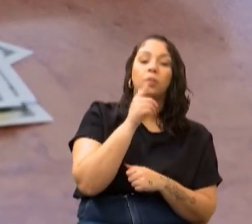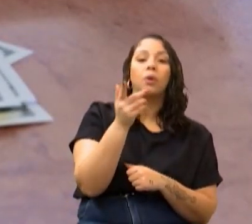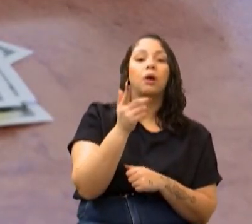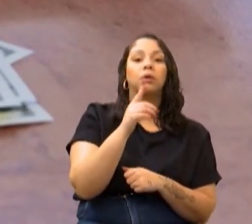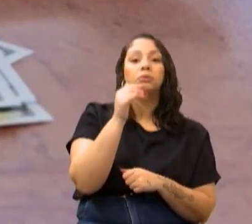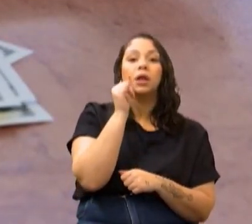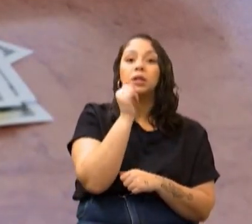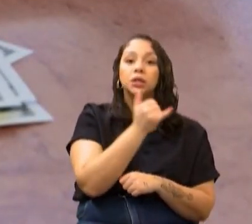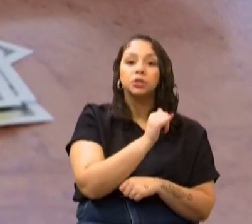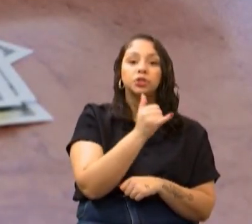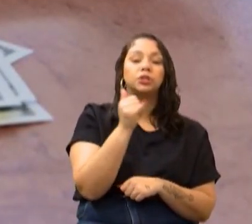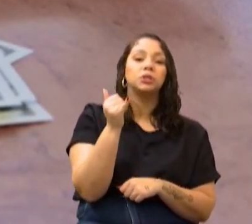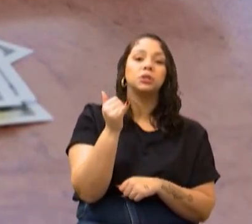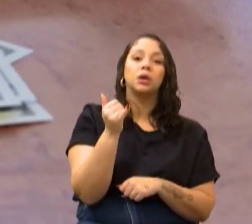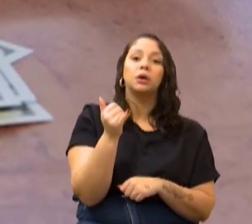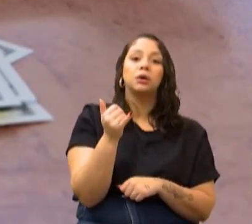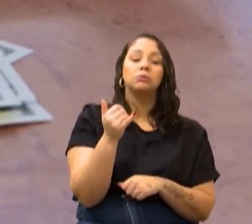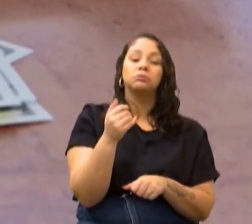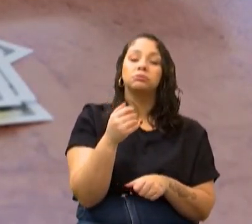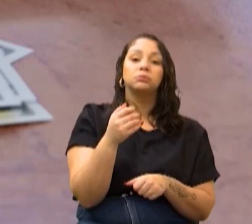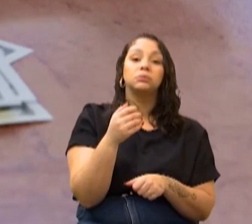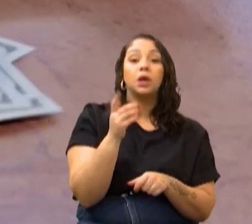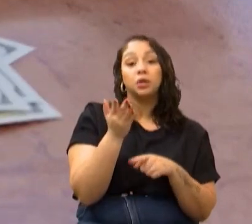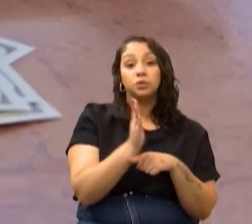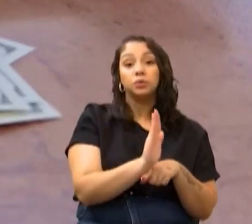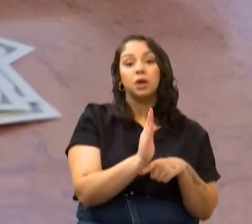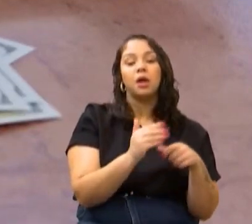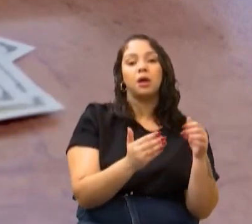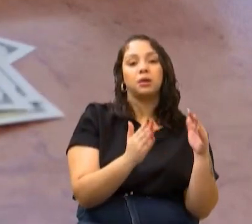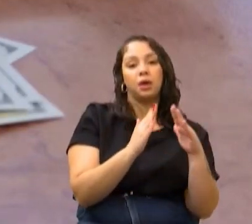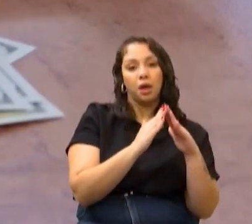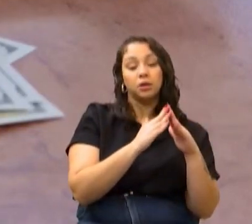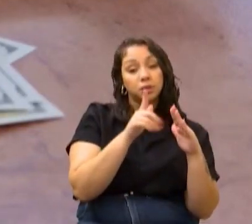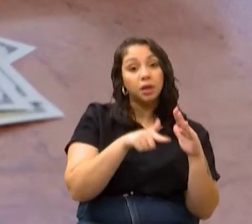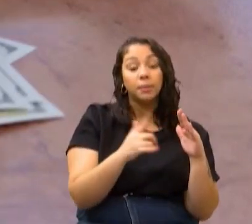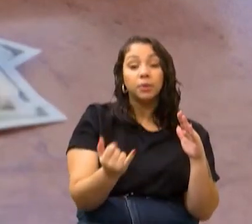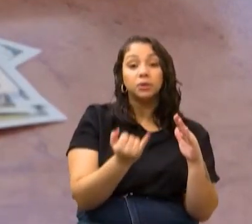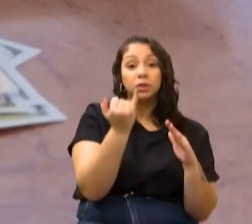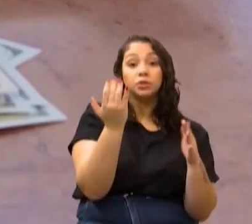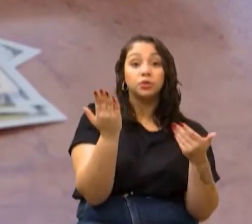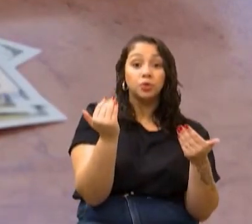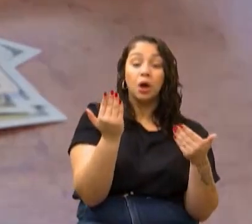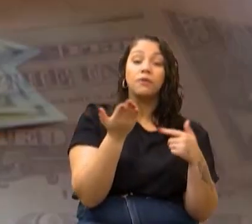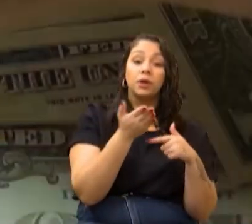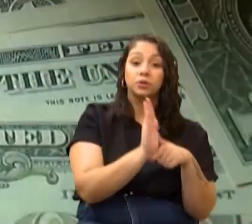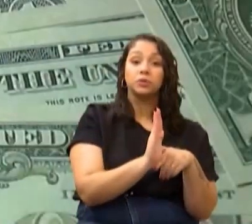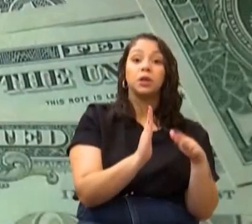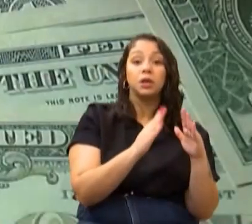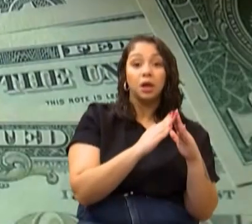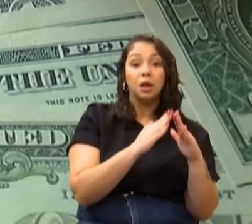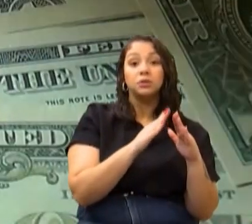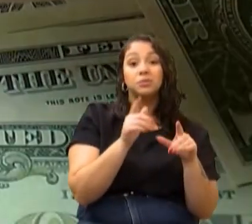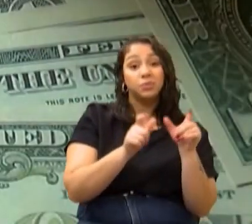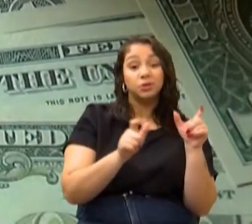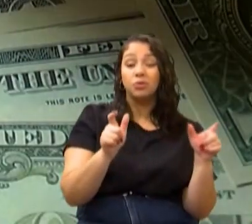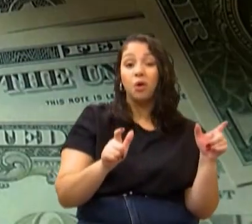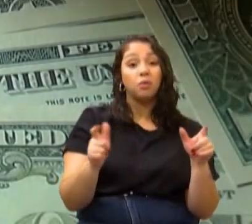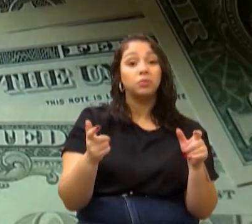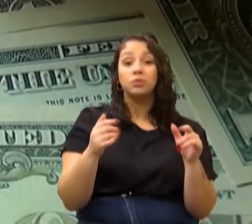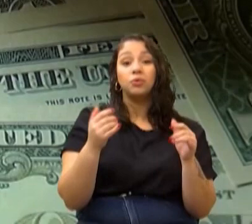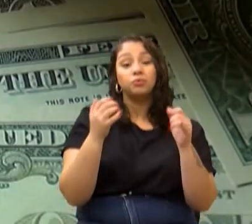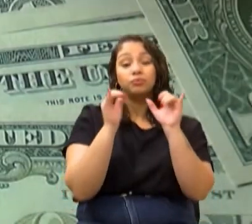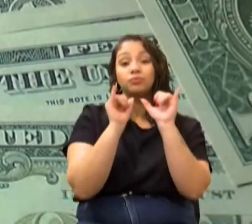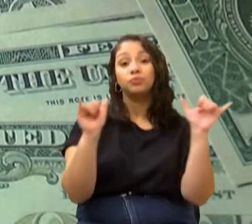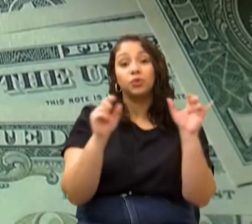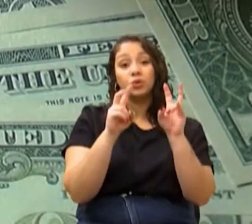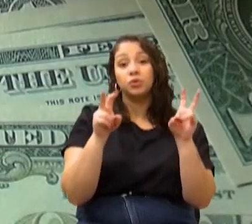água, luz, né, a energia, o gás, essas coisas, ajudar eventualmente em casa, que eu acho importante o jovem ajudar em casa, né? Fala-se muito pouco sobre isso,